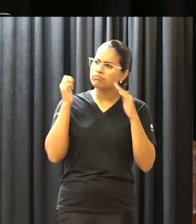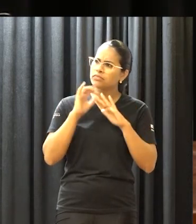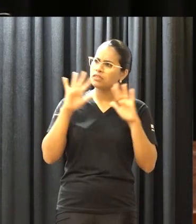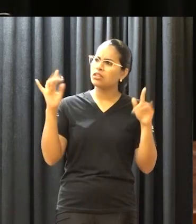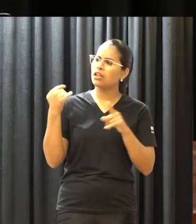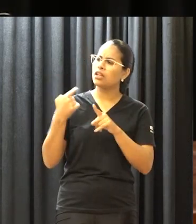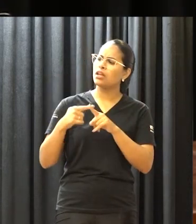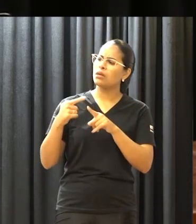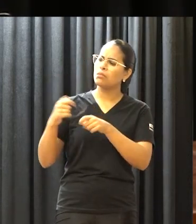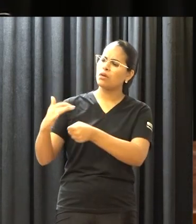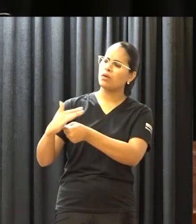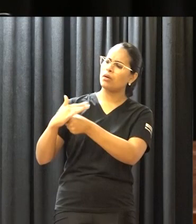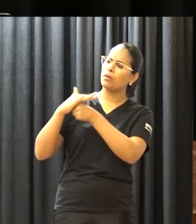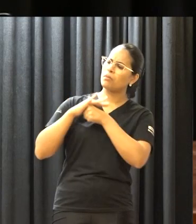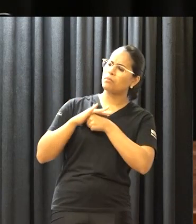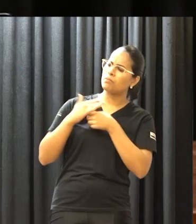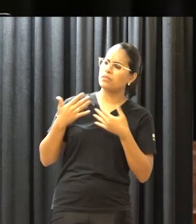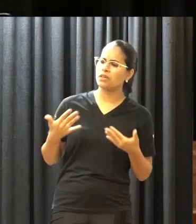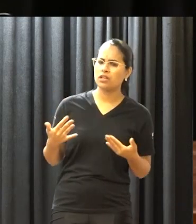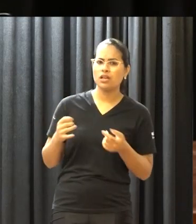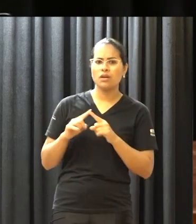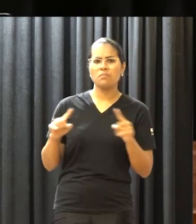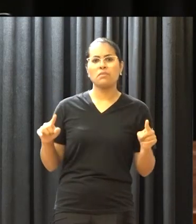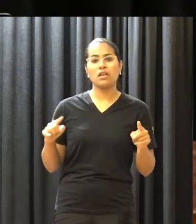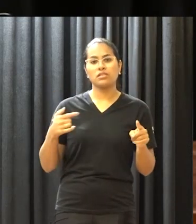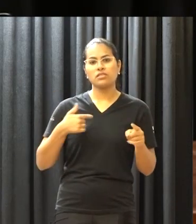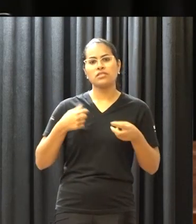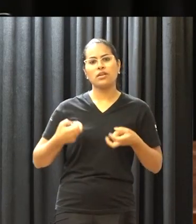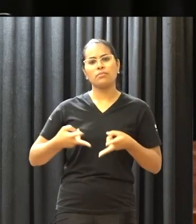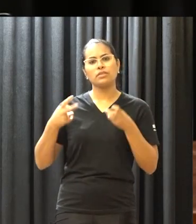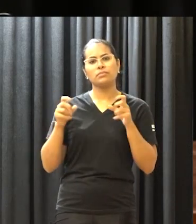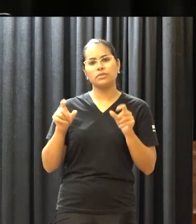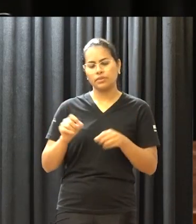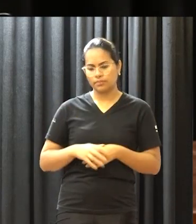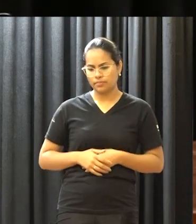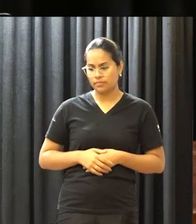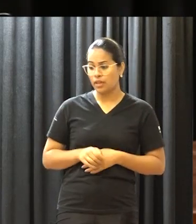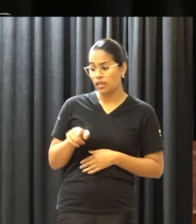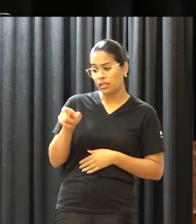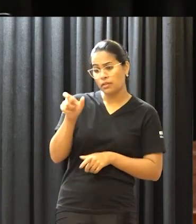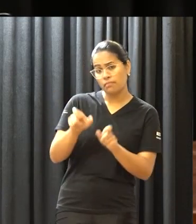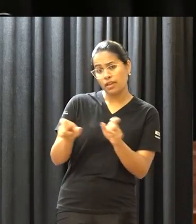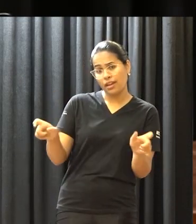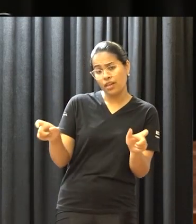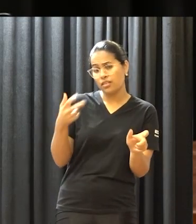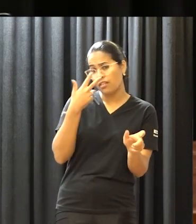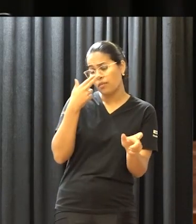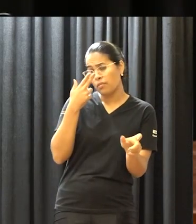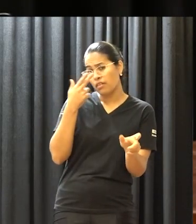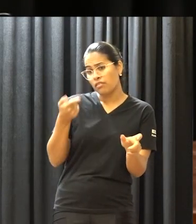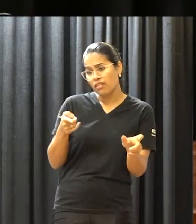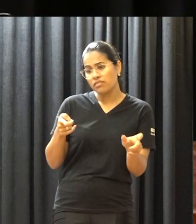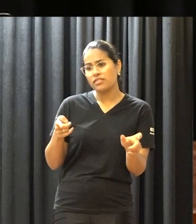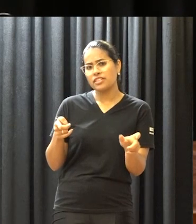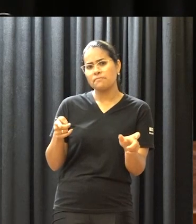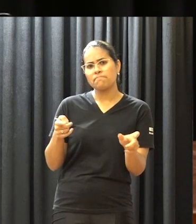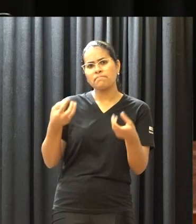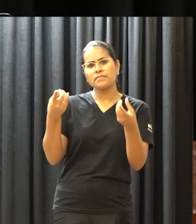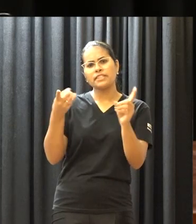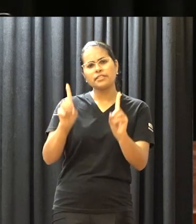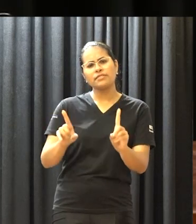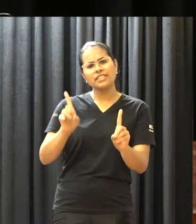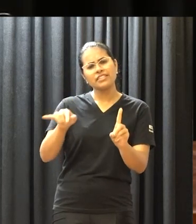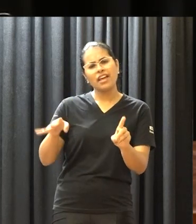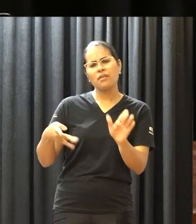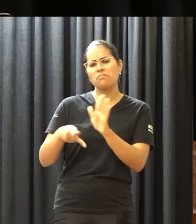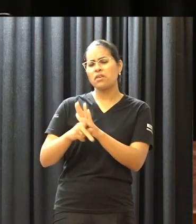pude identificar que eles entendem a deficiência como uma doença. Não conhecem o modelo social da deficiência e